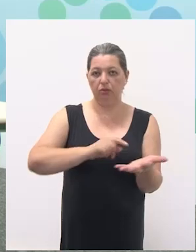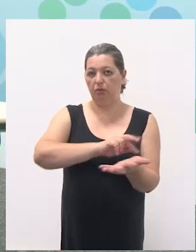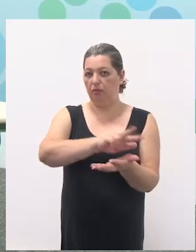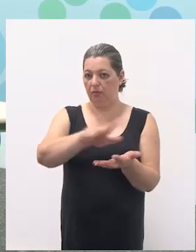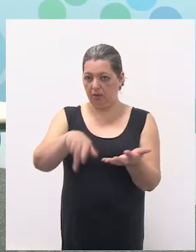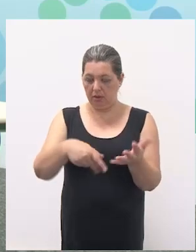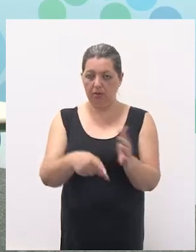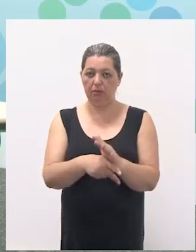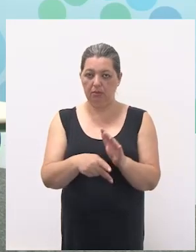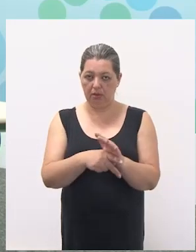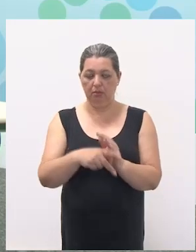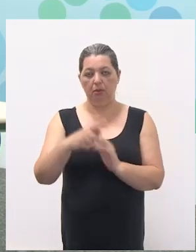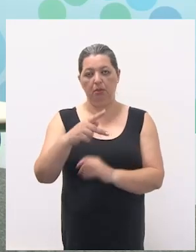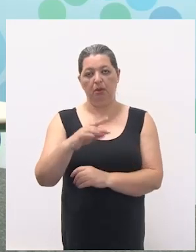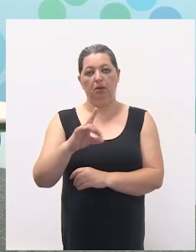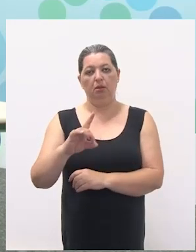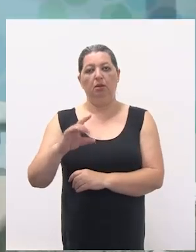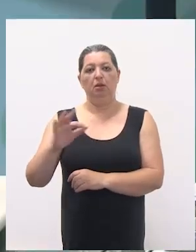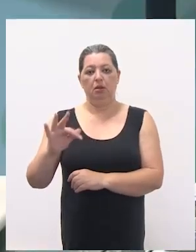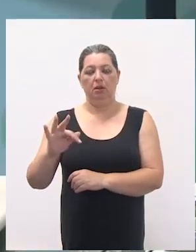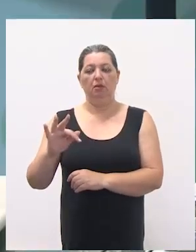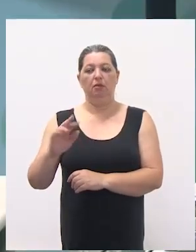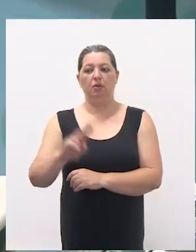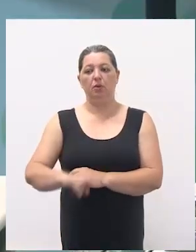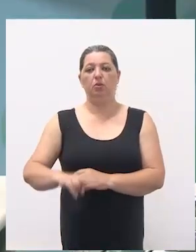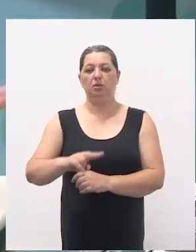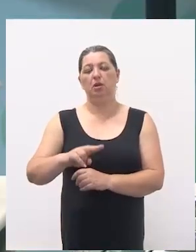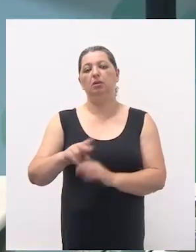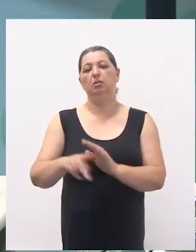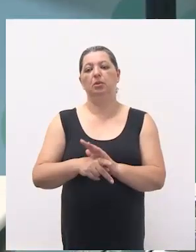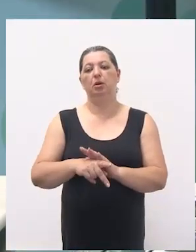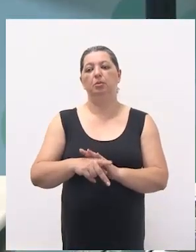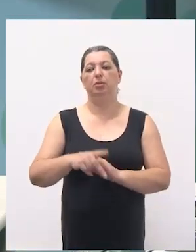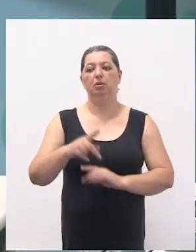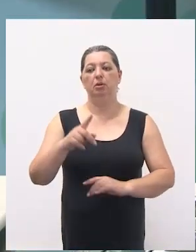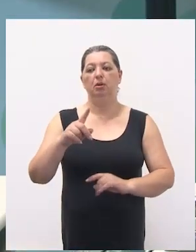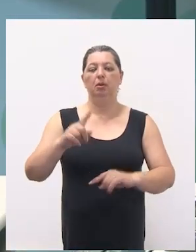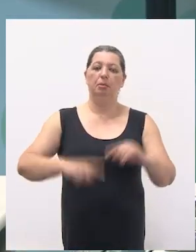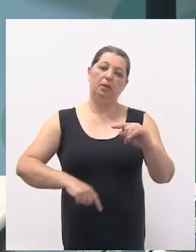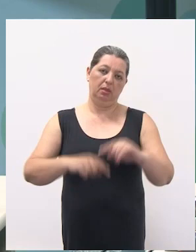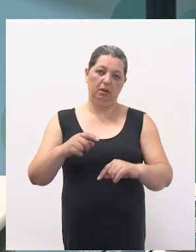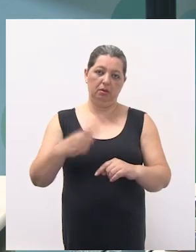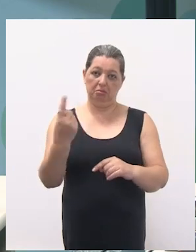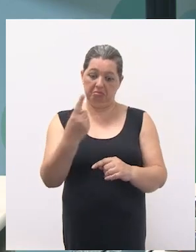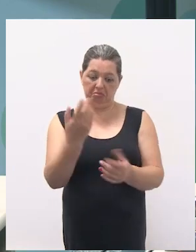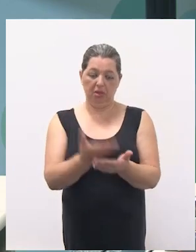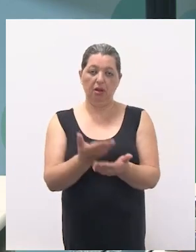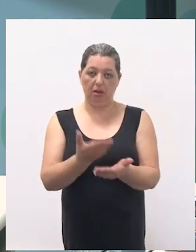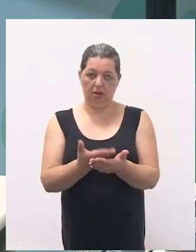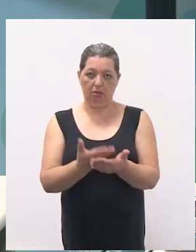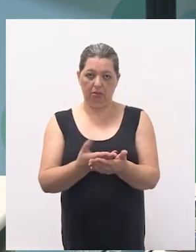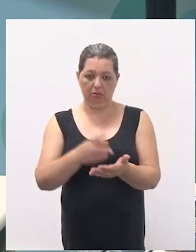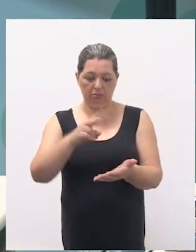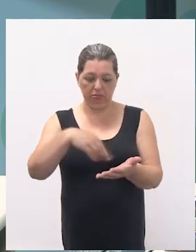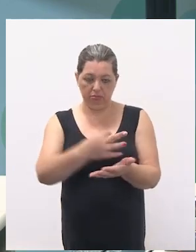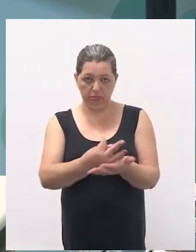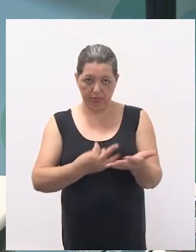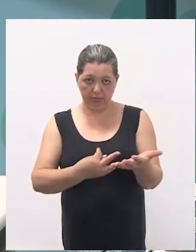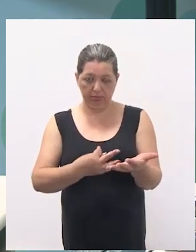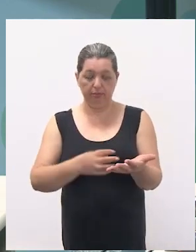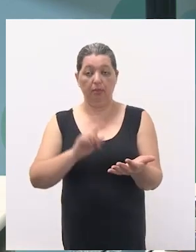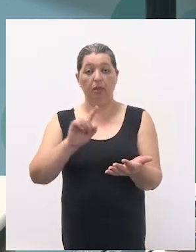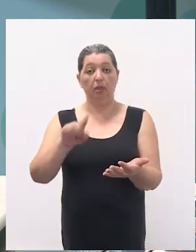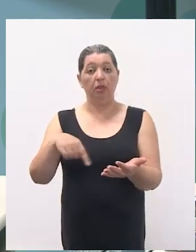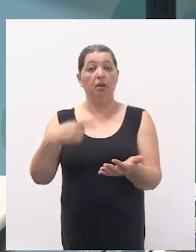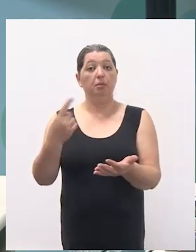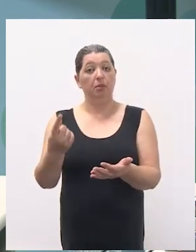para os alunos como material. O aluno lê na primeira, vamos imaginar, a primeira aula lê o material. Na segunda aula, você faz